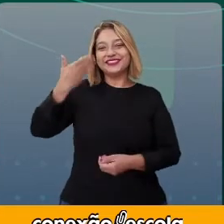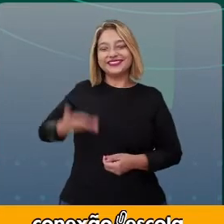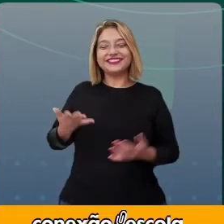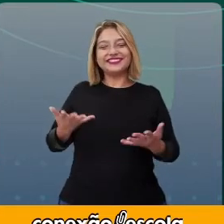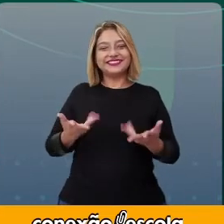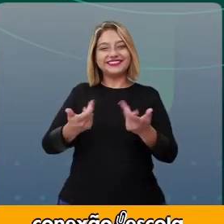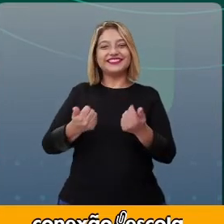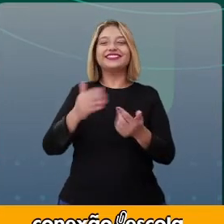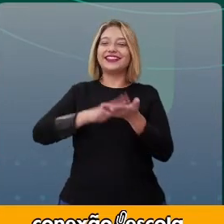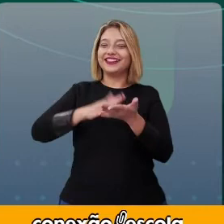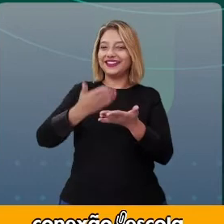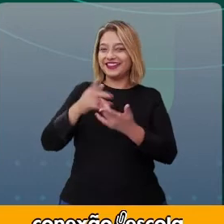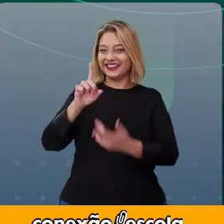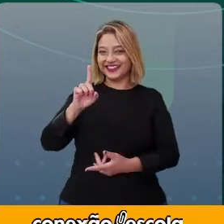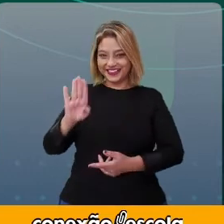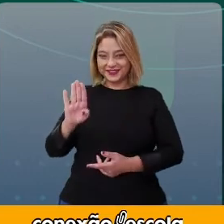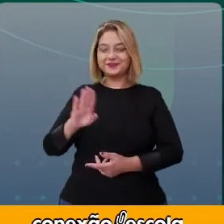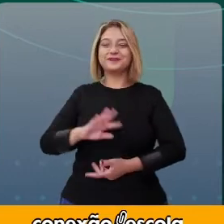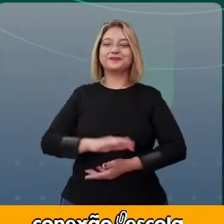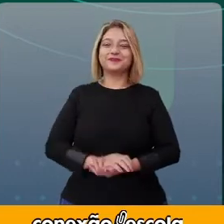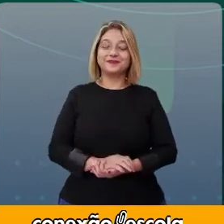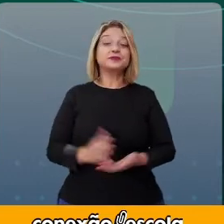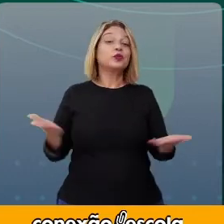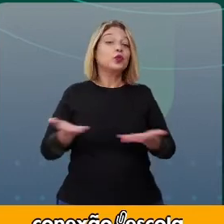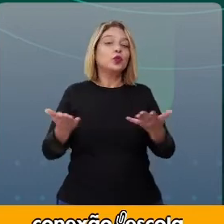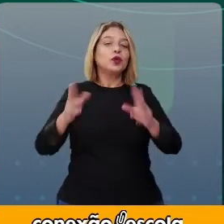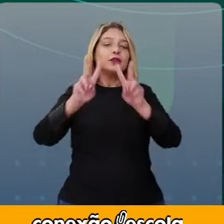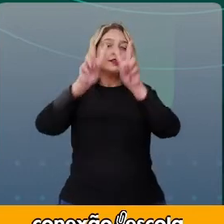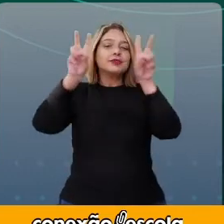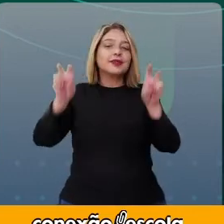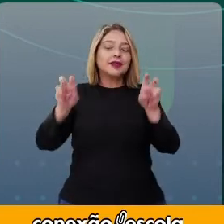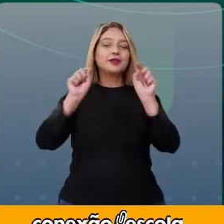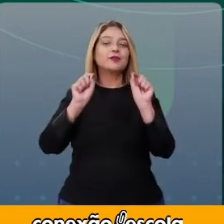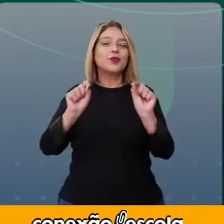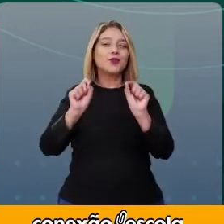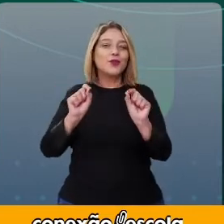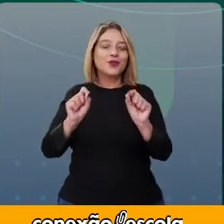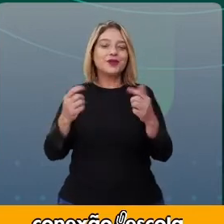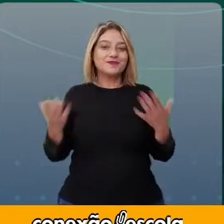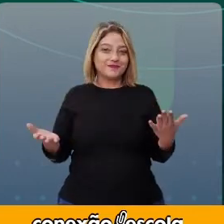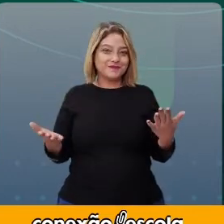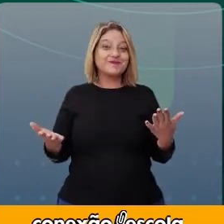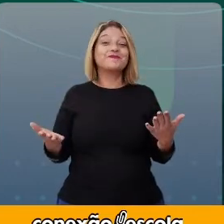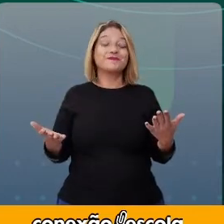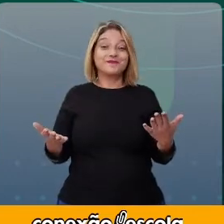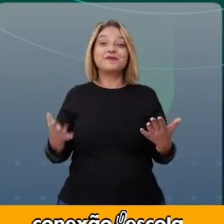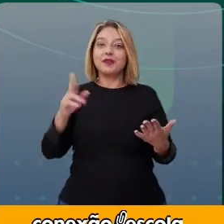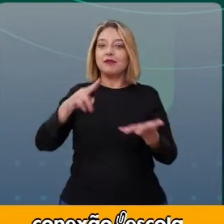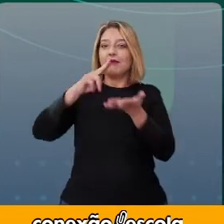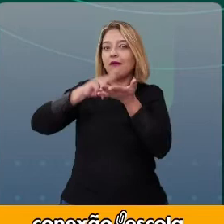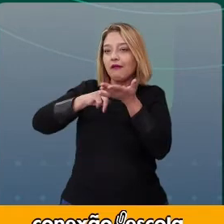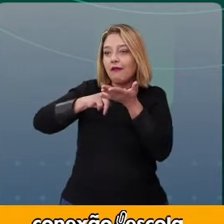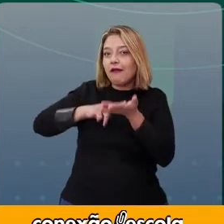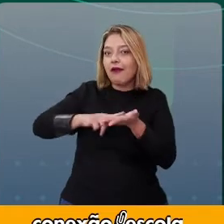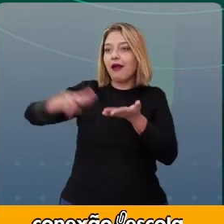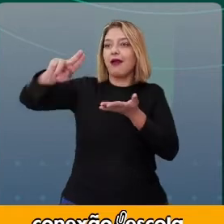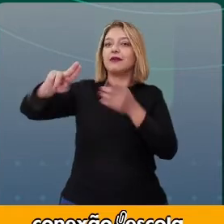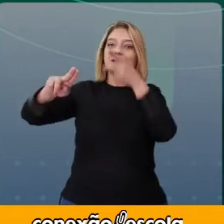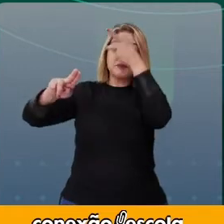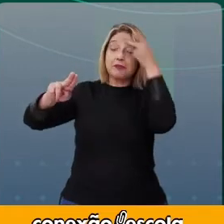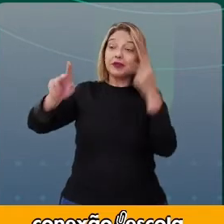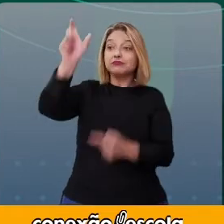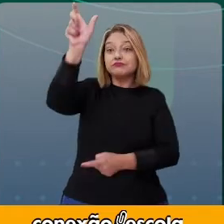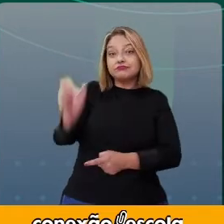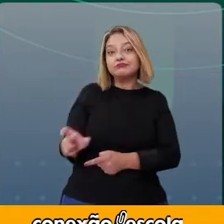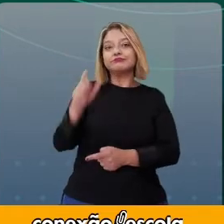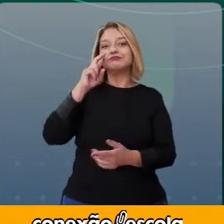queridíssima intérprete Débora e o tema da nossa aula de hoje é Carta ao